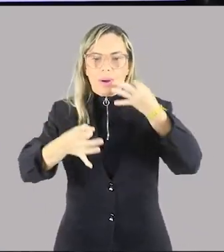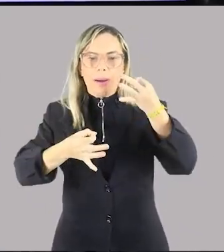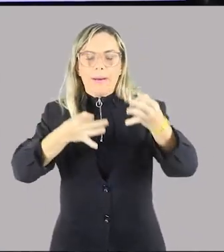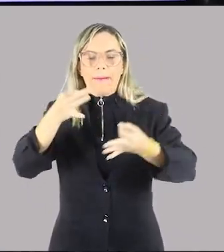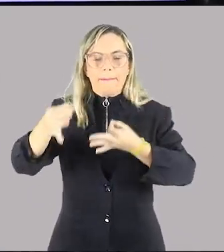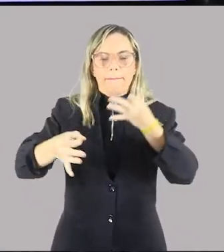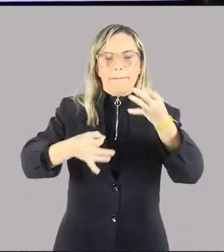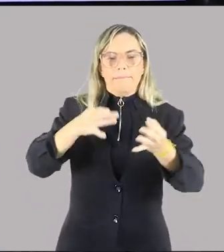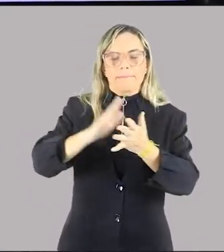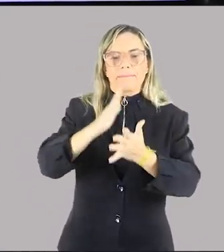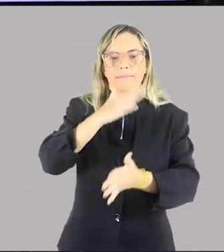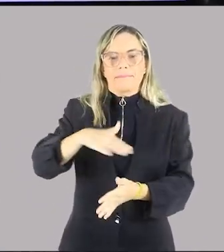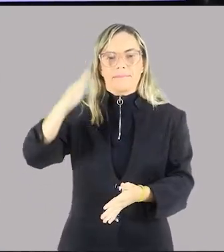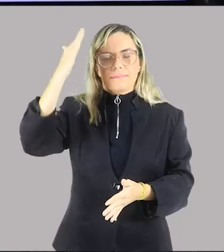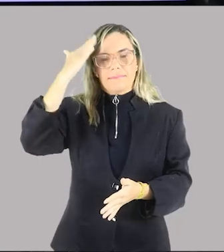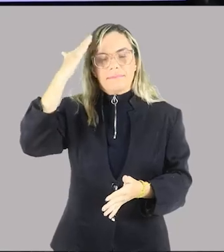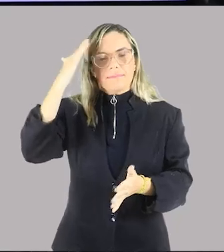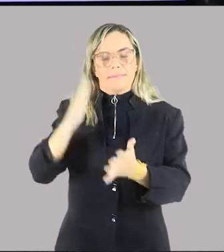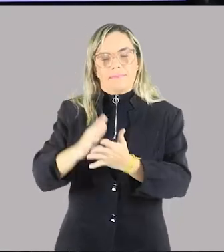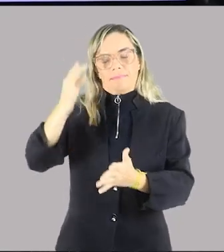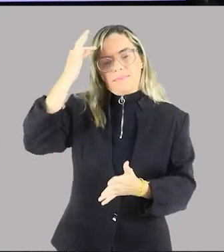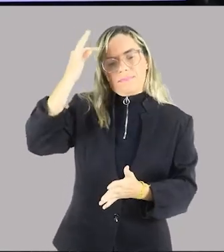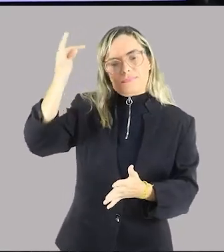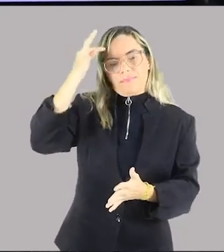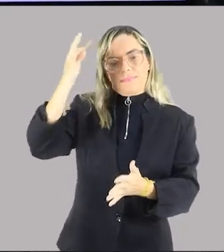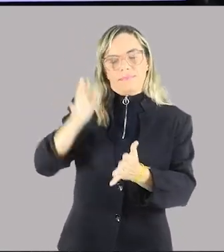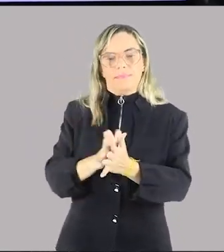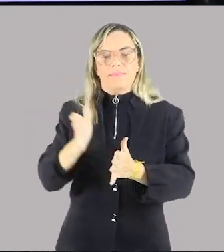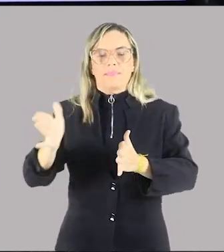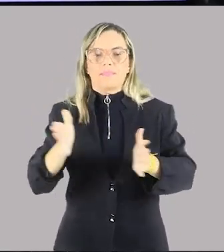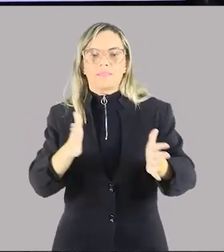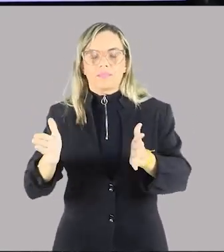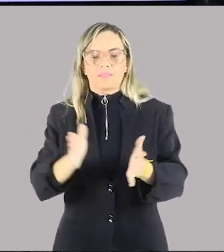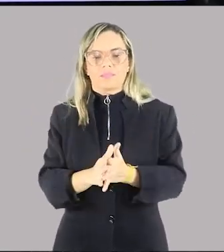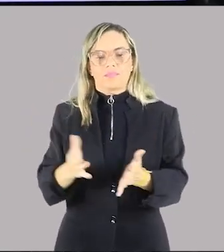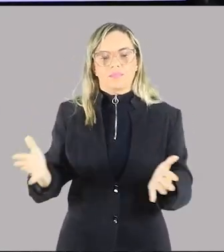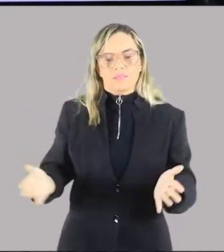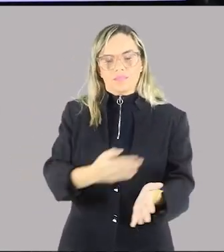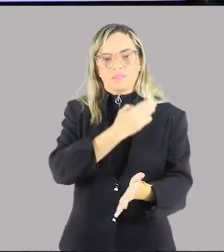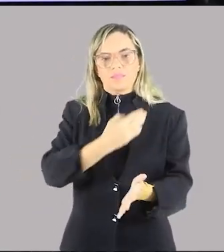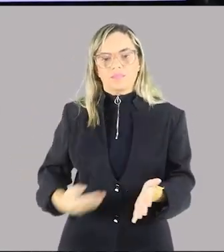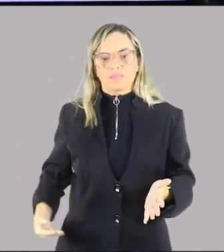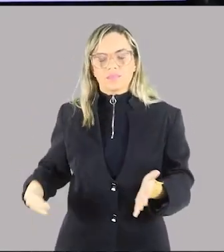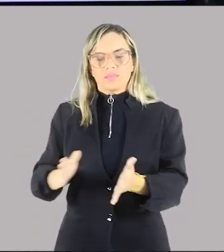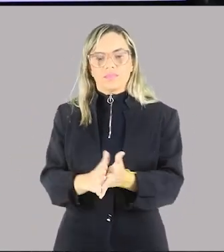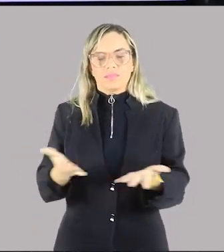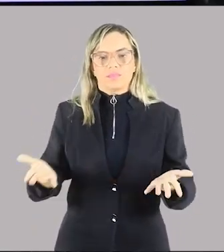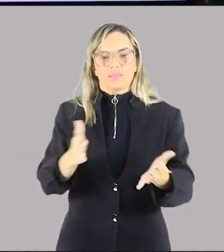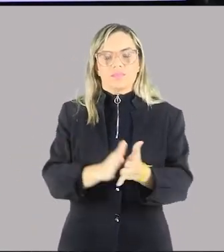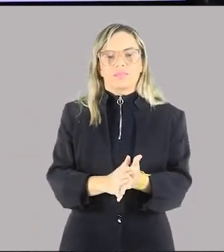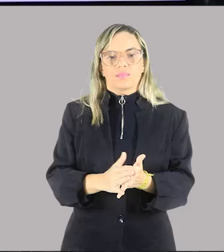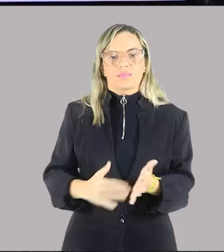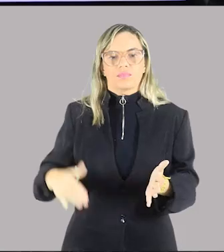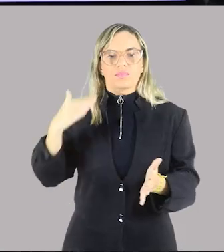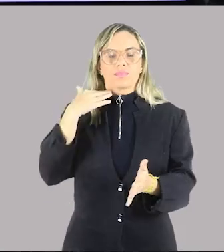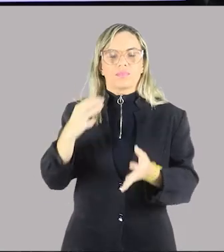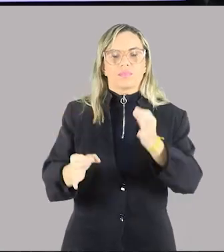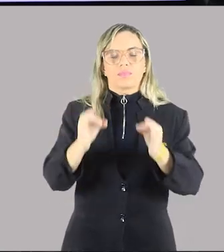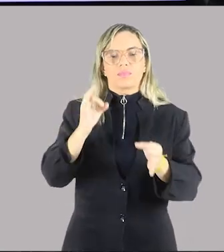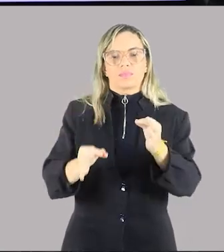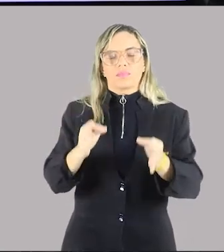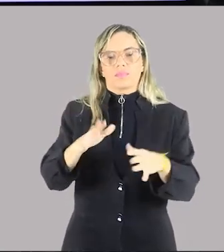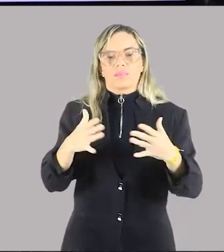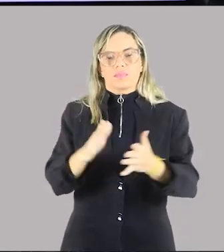de compreensão, a essa teoria do mandato, justamente porque a pessoa jurídica de direito público, ela deve agir por si